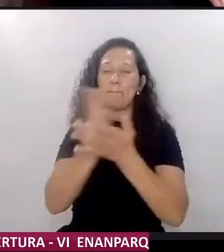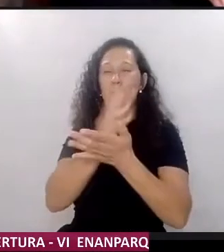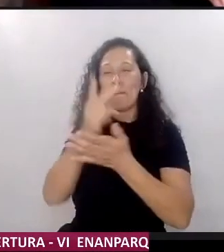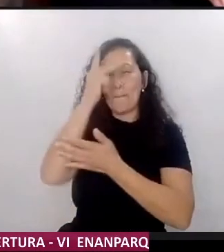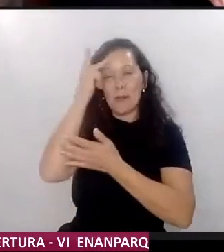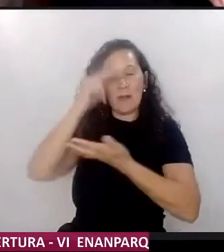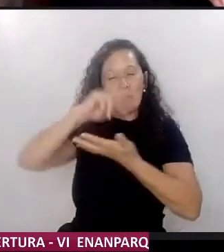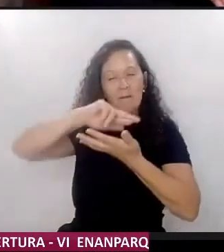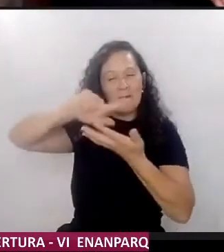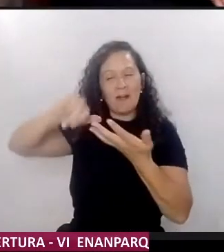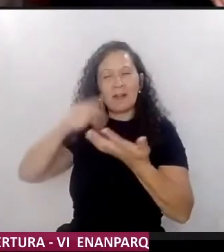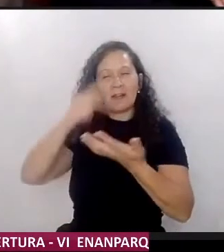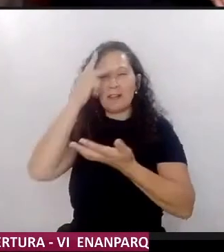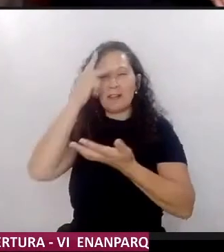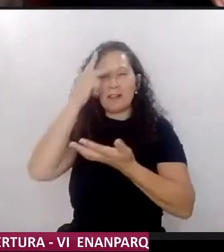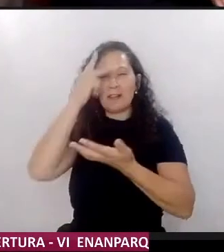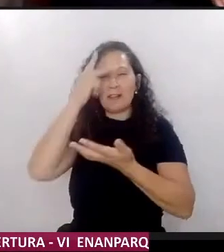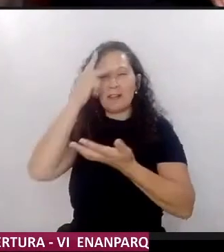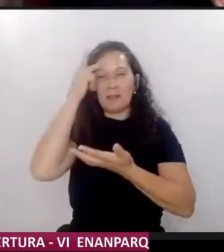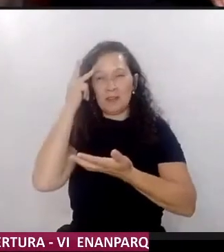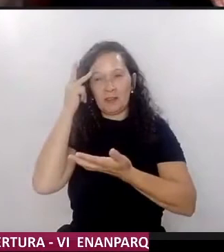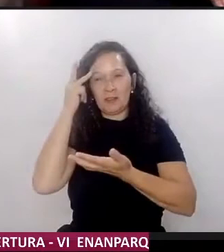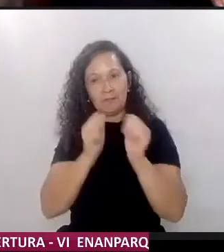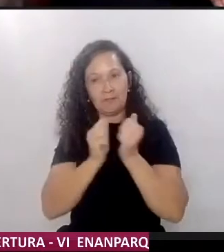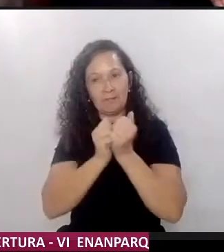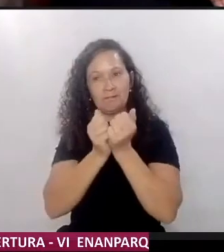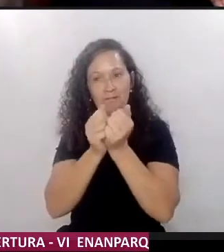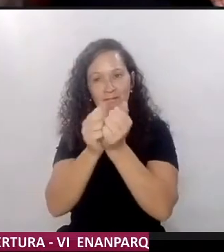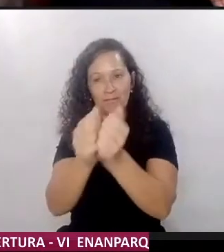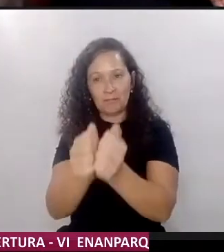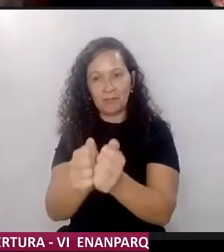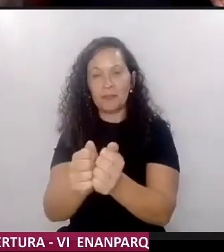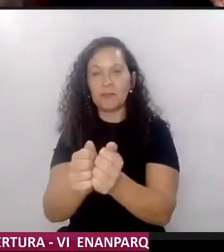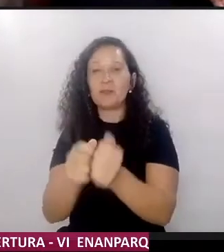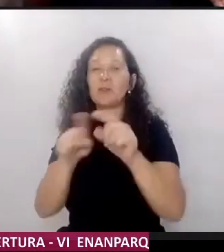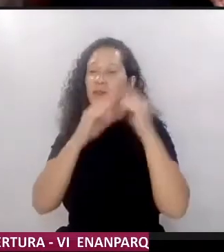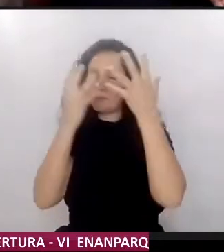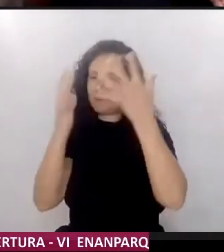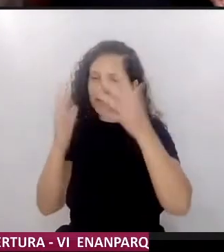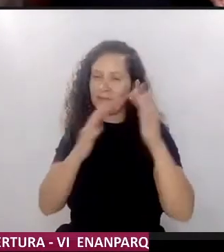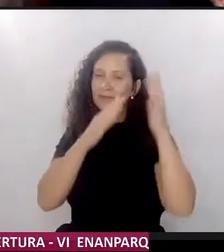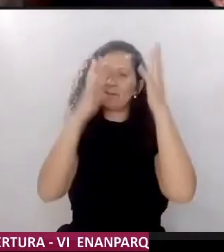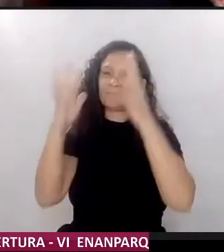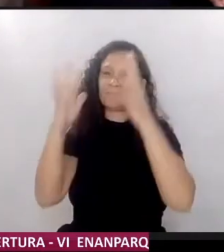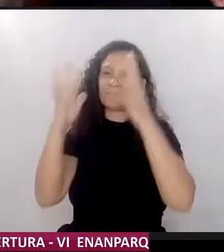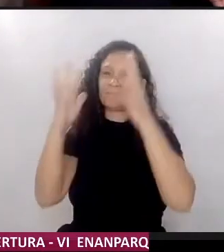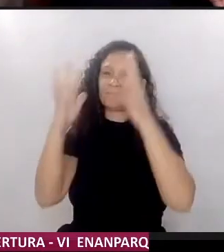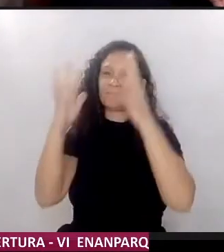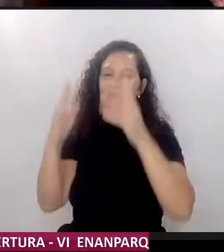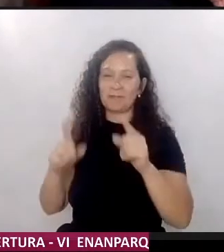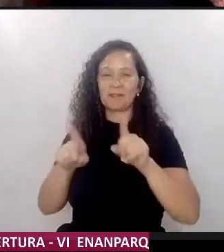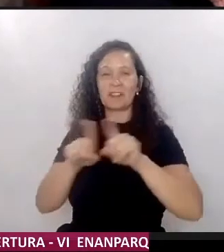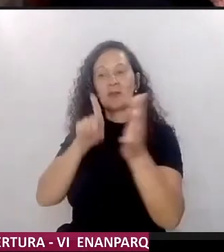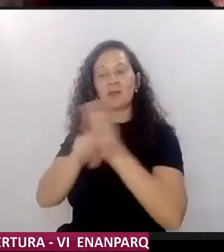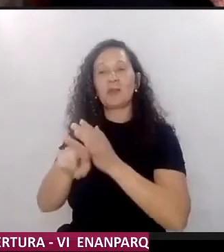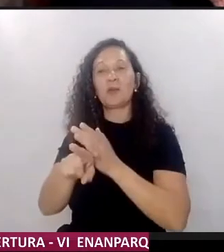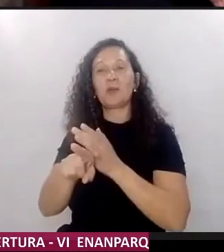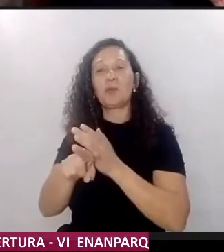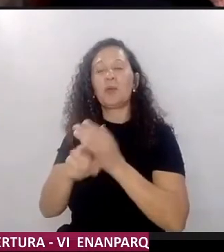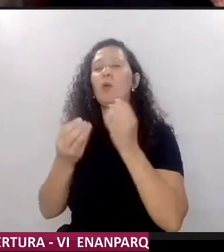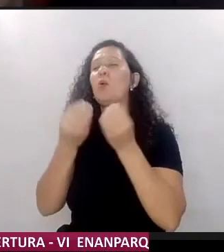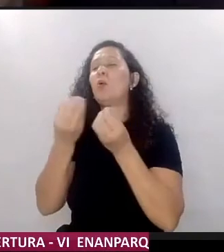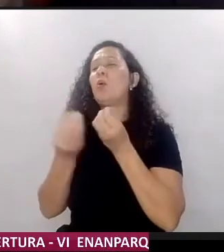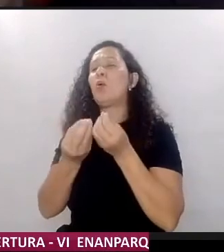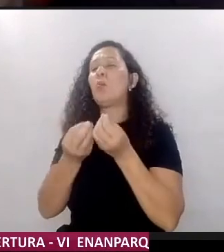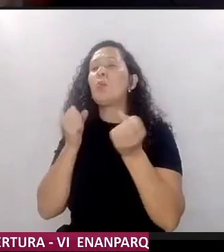está acompanhando, dando os parabéns, perguntando onde se compra o livro, né? Muitas pessoas